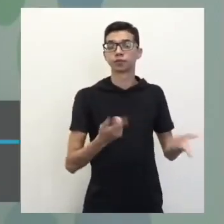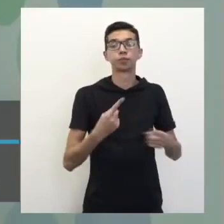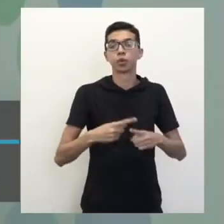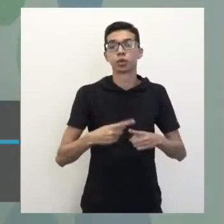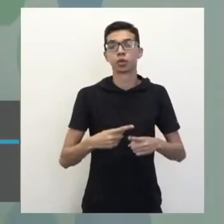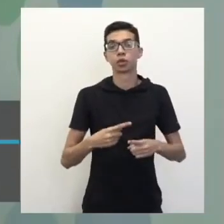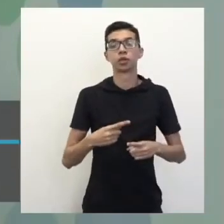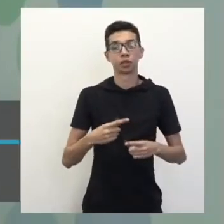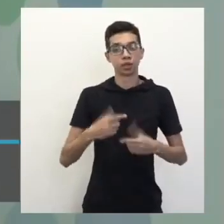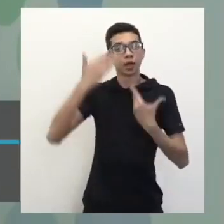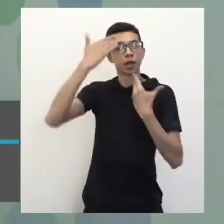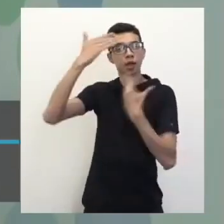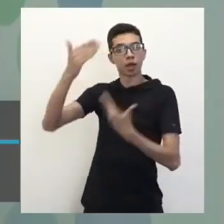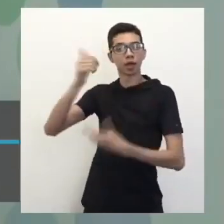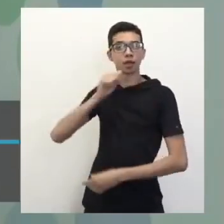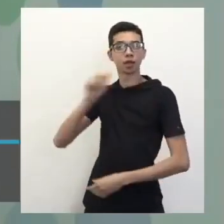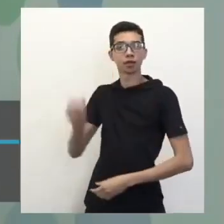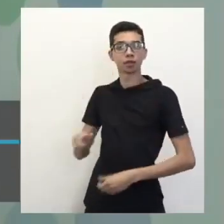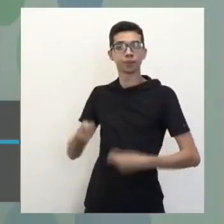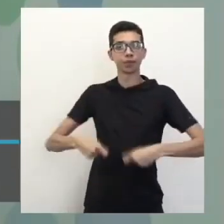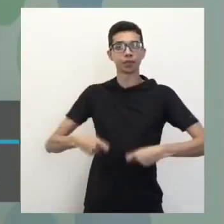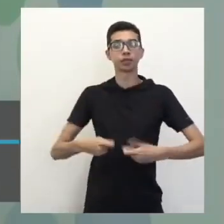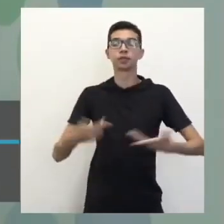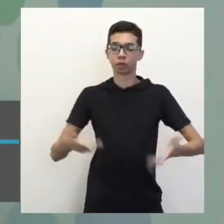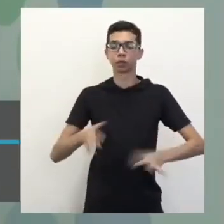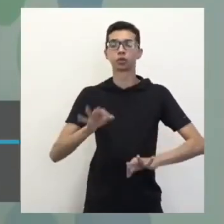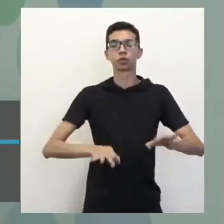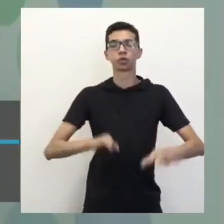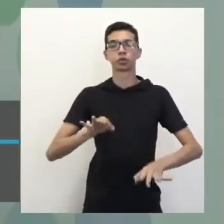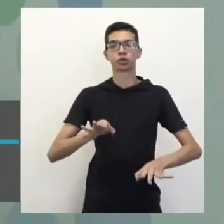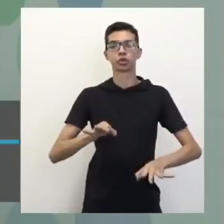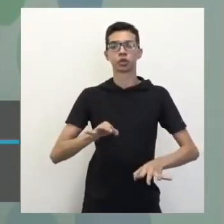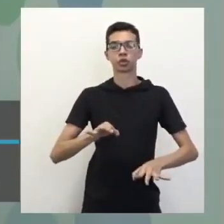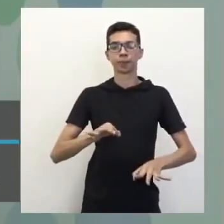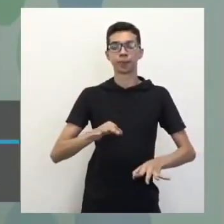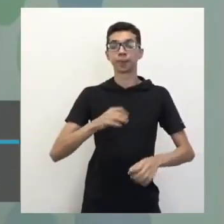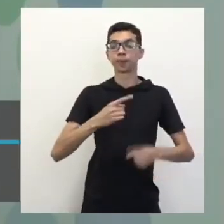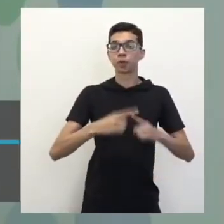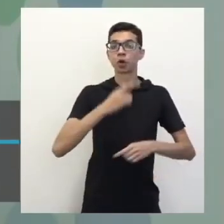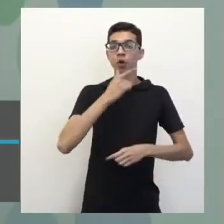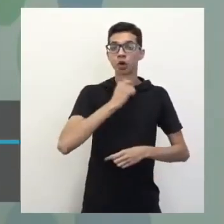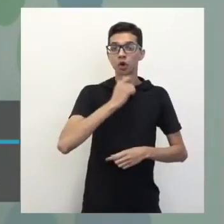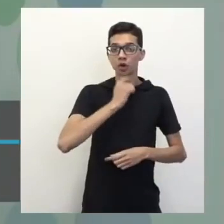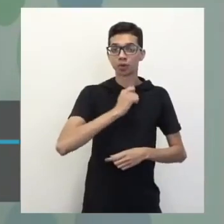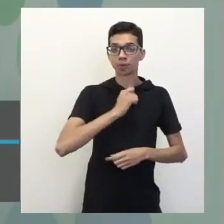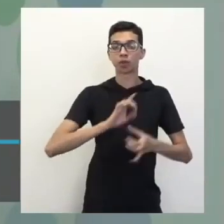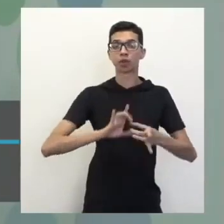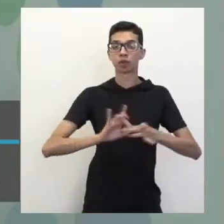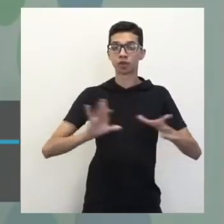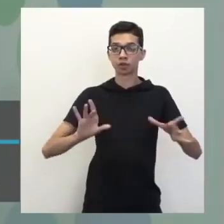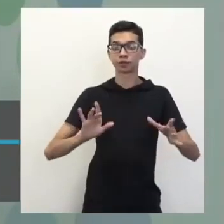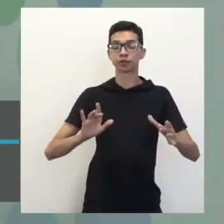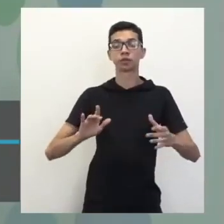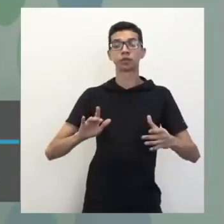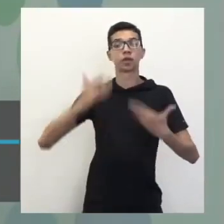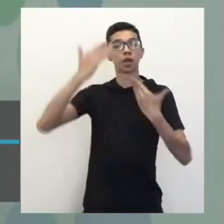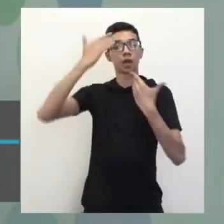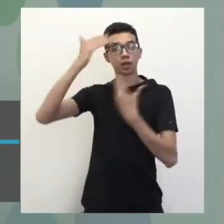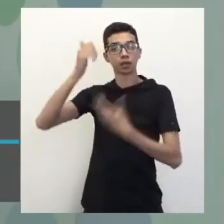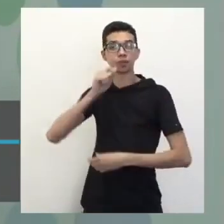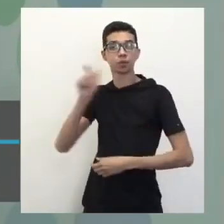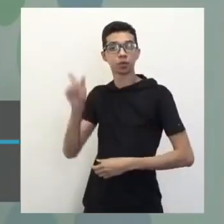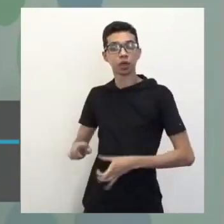resgatar essa justiça. O homem é livre graças à mulher, a mulher tem direito então de desfrutar